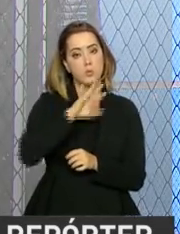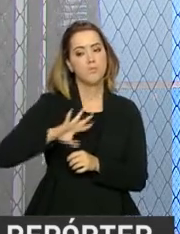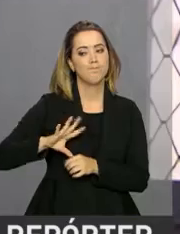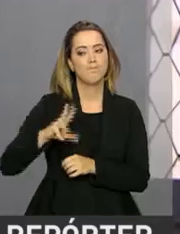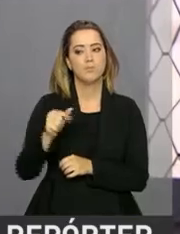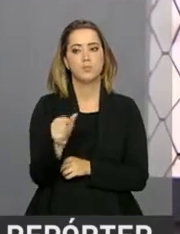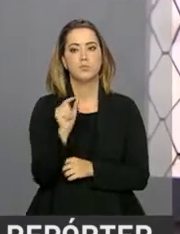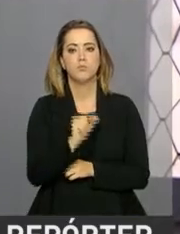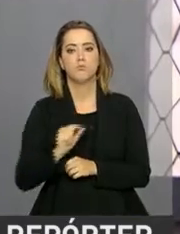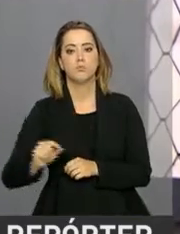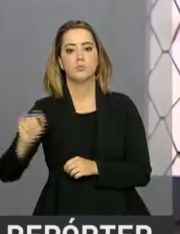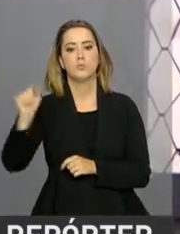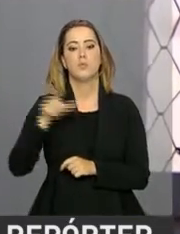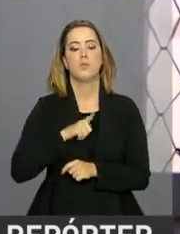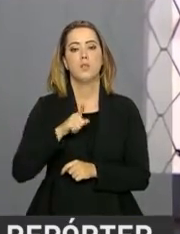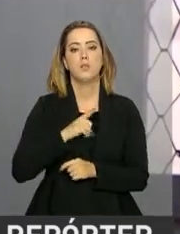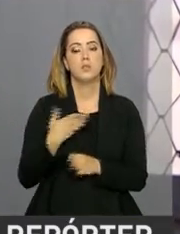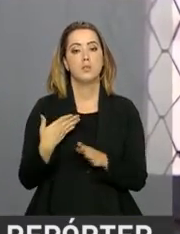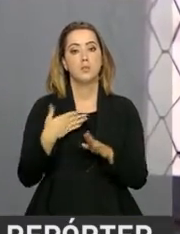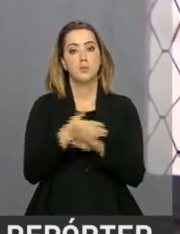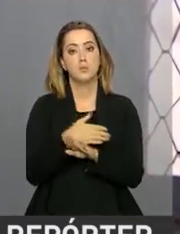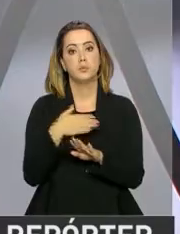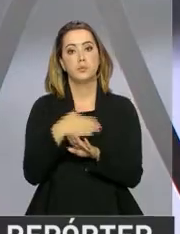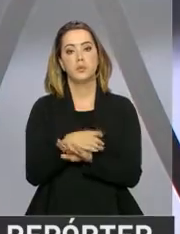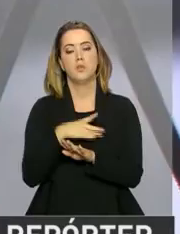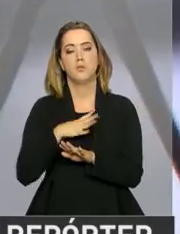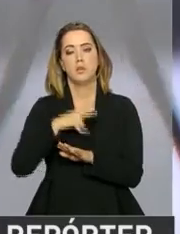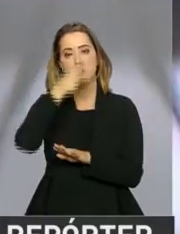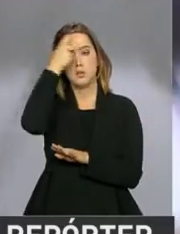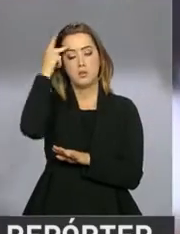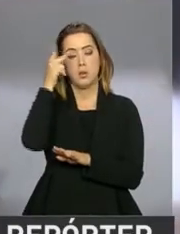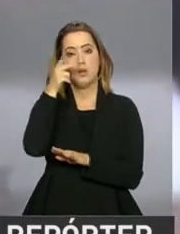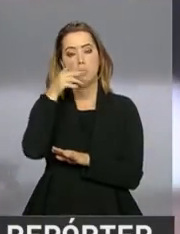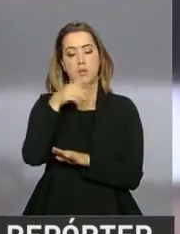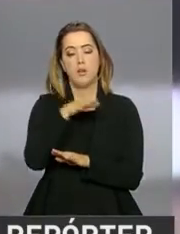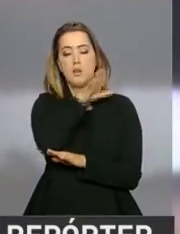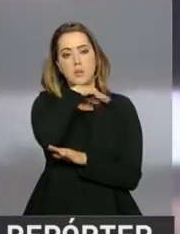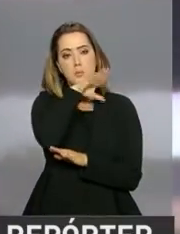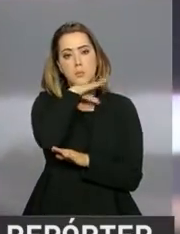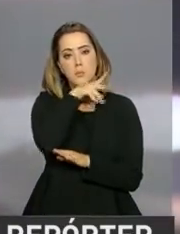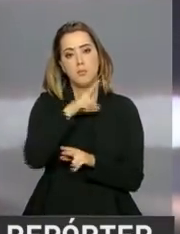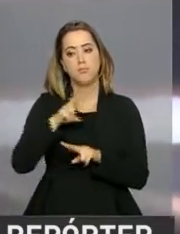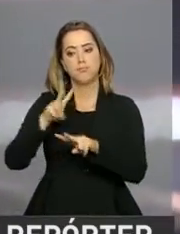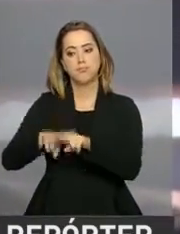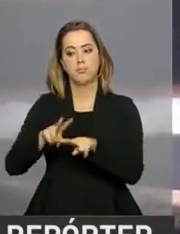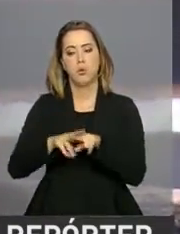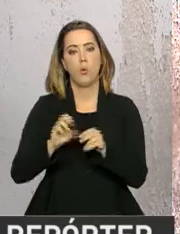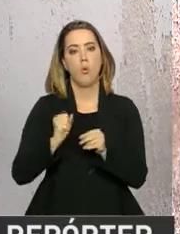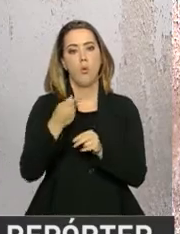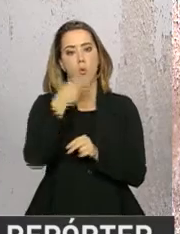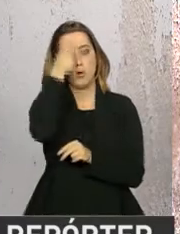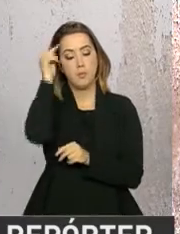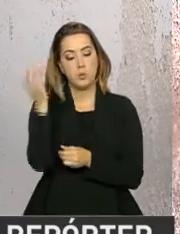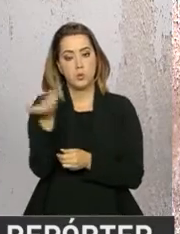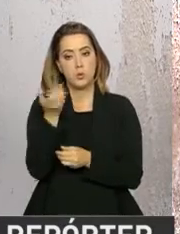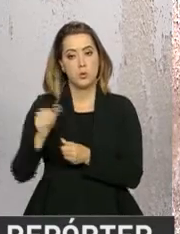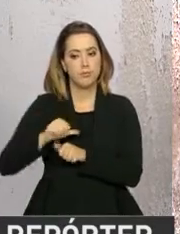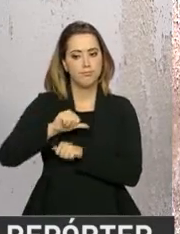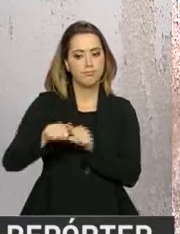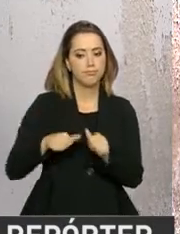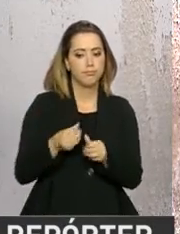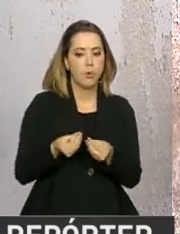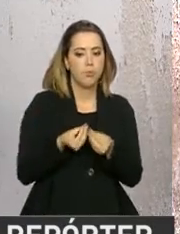todo o país o local também recebe animais apreendidos e devolvidos voluntariamente pela população quem provocar